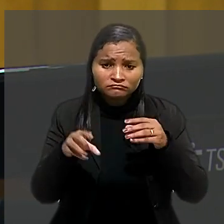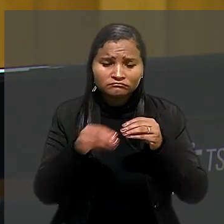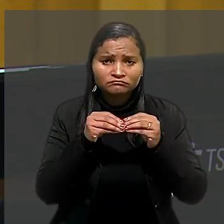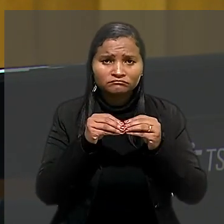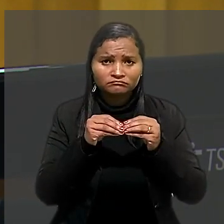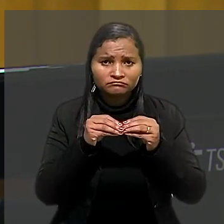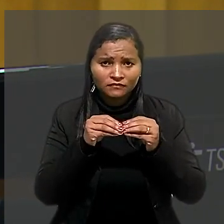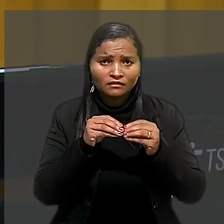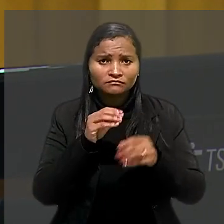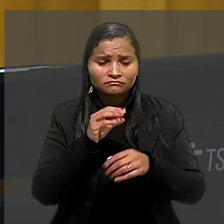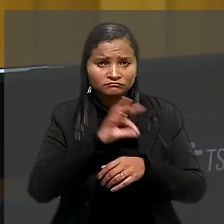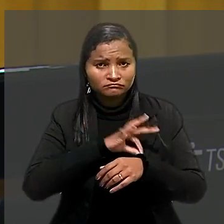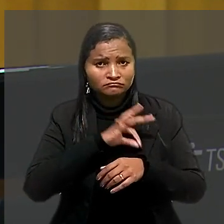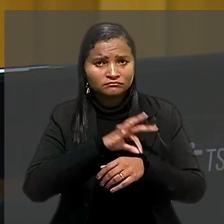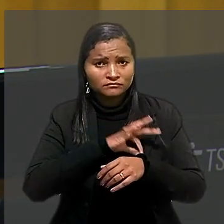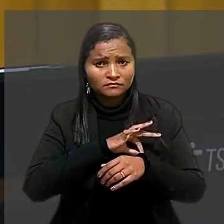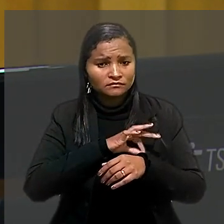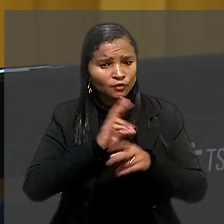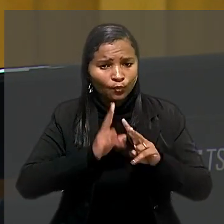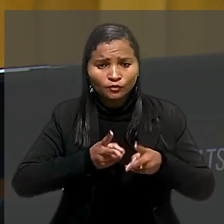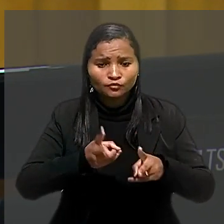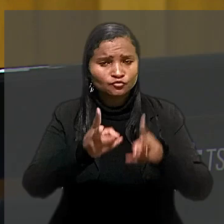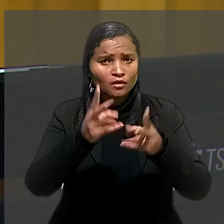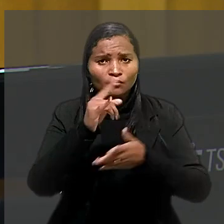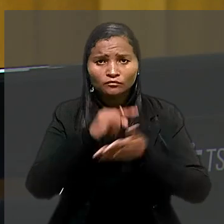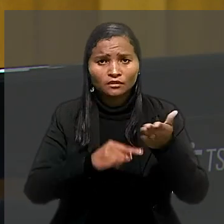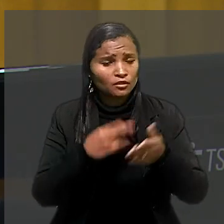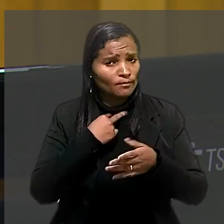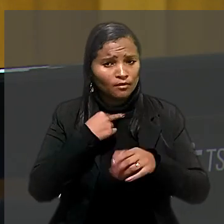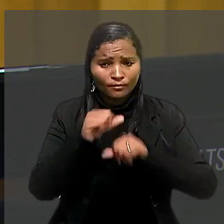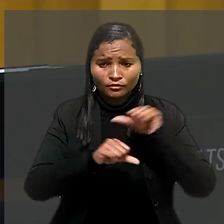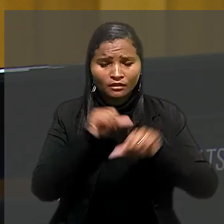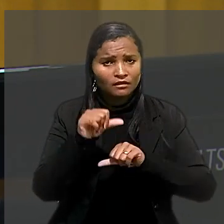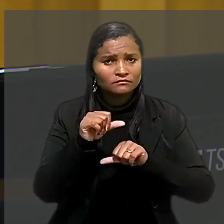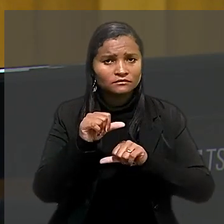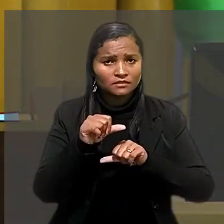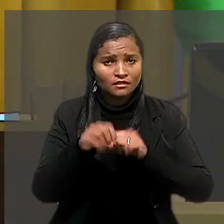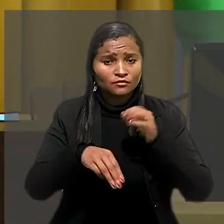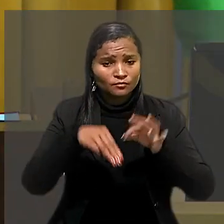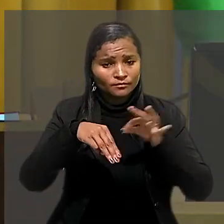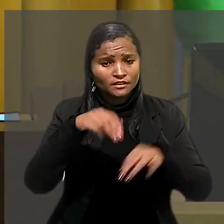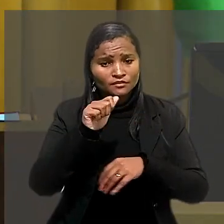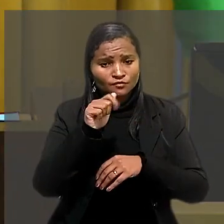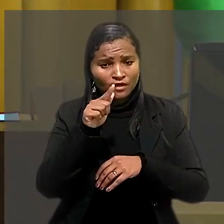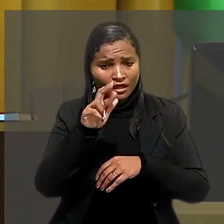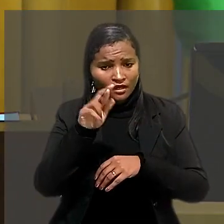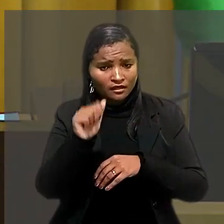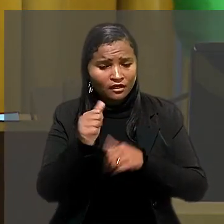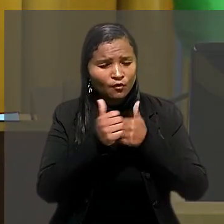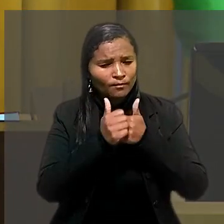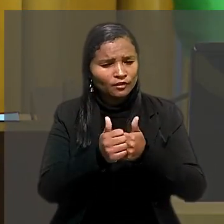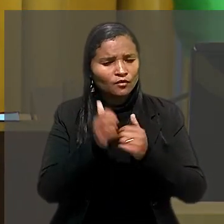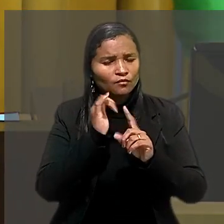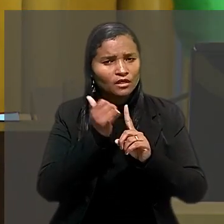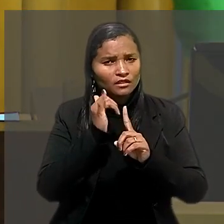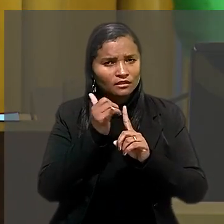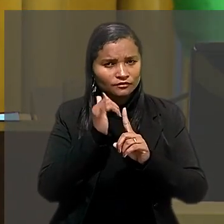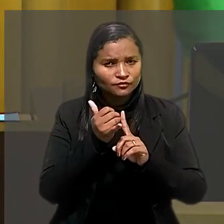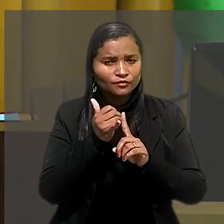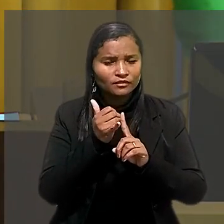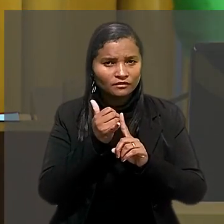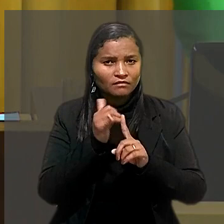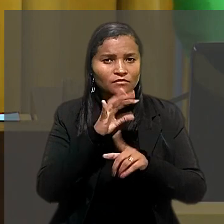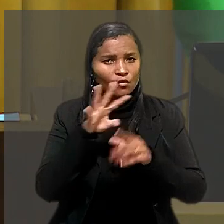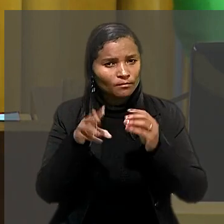incorporação remuneratória, quer dizer, enquanto perdurar o contrato de trabalho, não pode ser alterado. O ministro Agra Belmonte acompanhou o